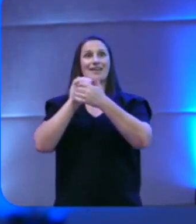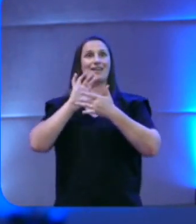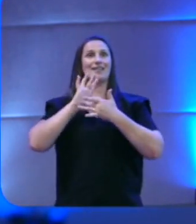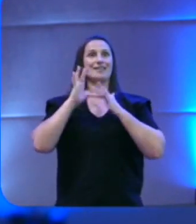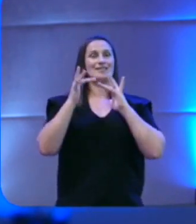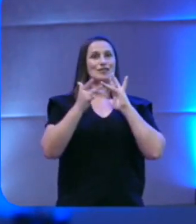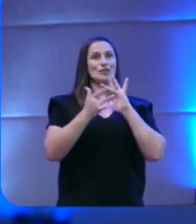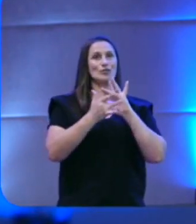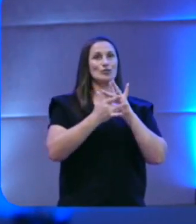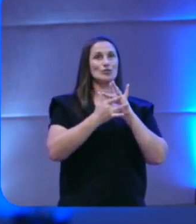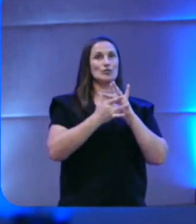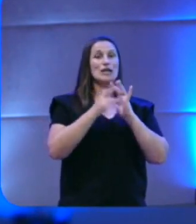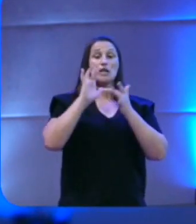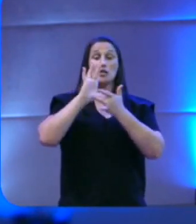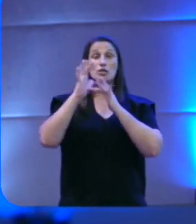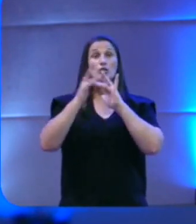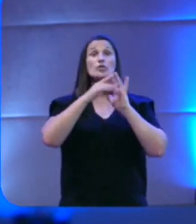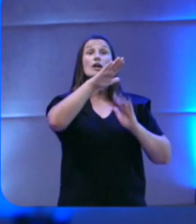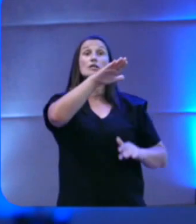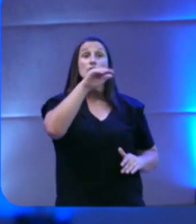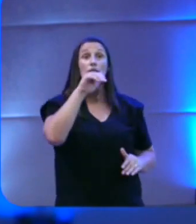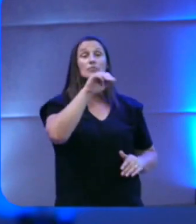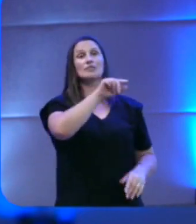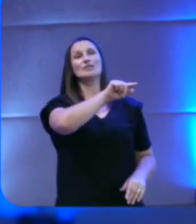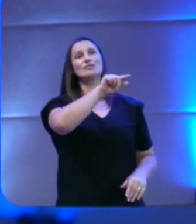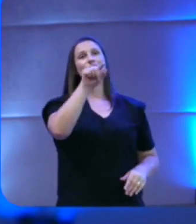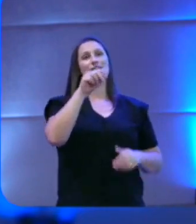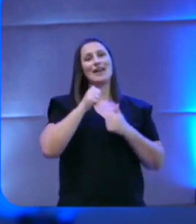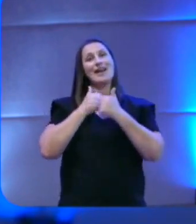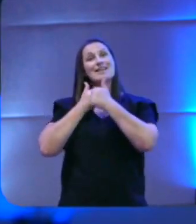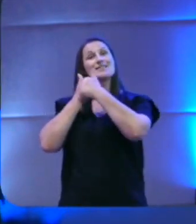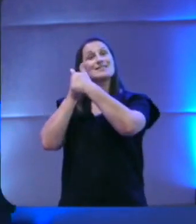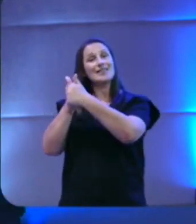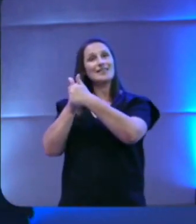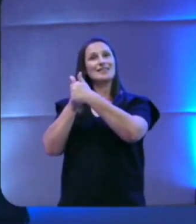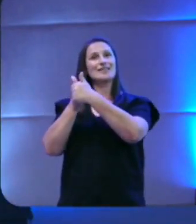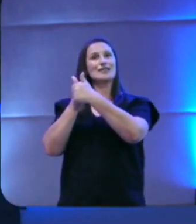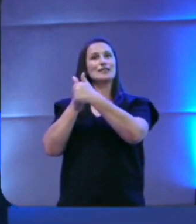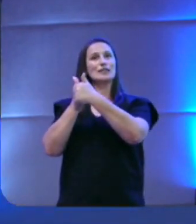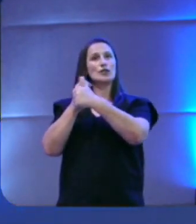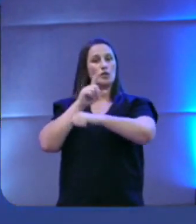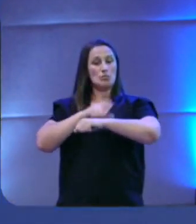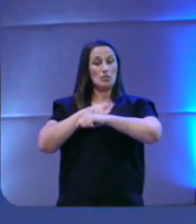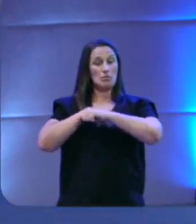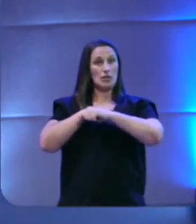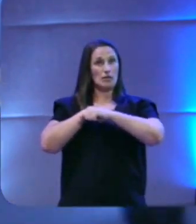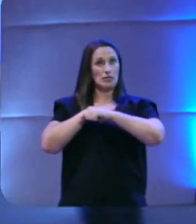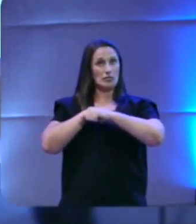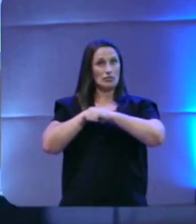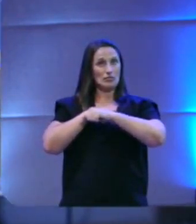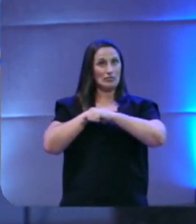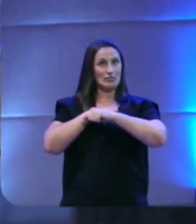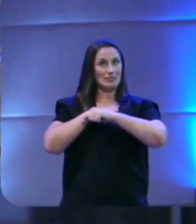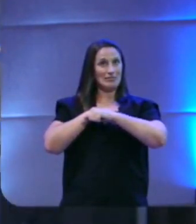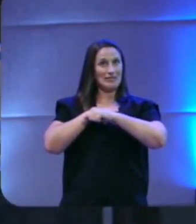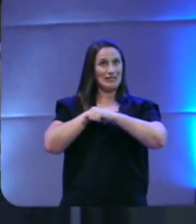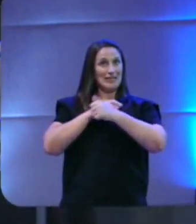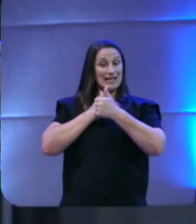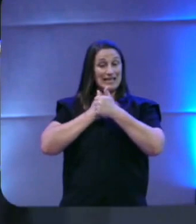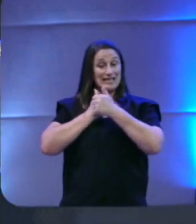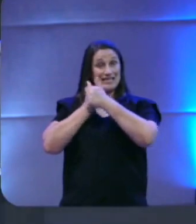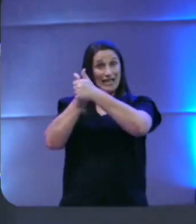te convidando, está te chamando. Isso é o que você tem que se concentrar em fazer. A partir desse momento, todo o resto dessa